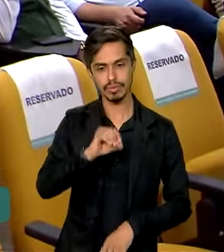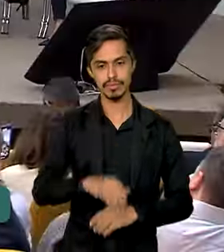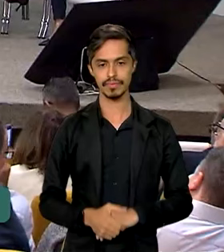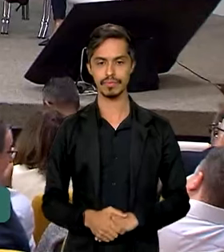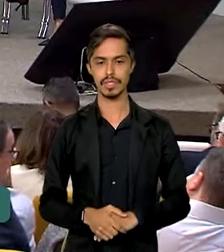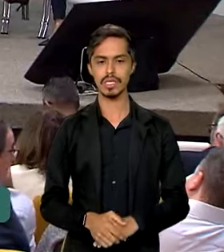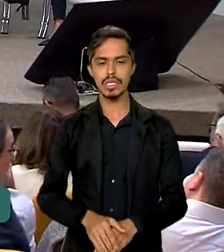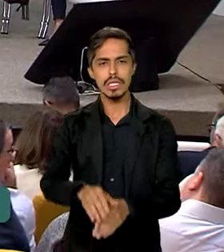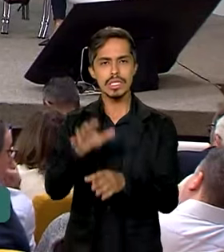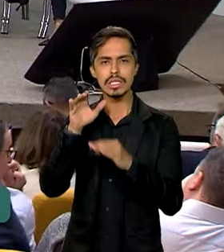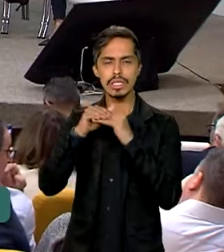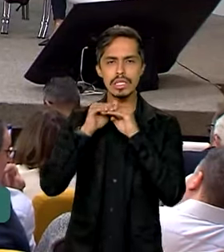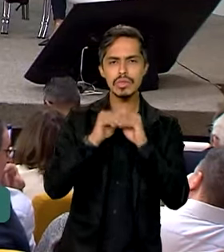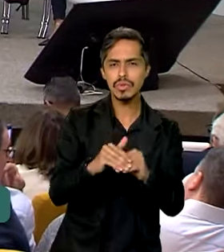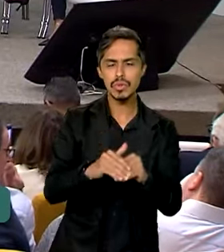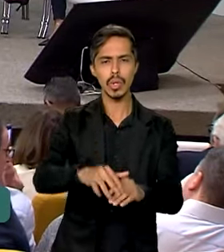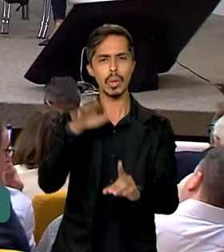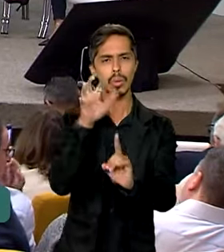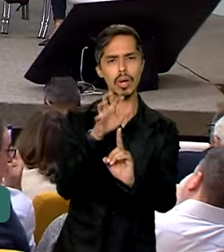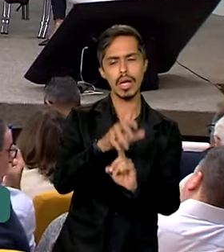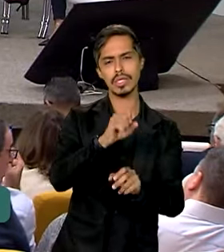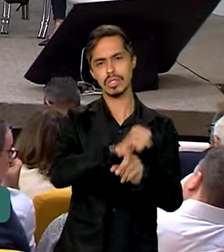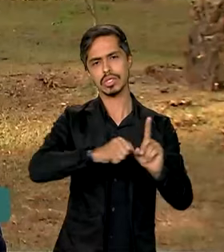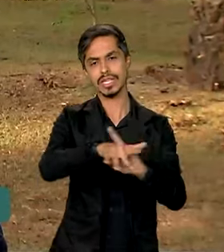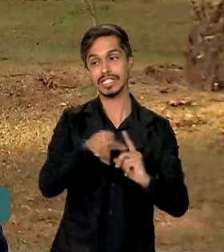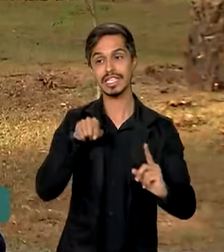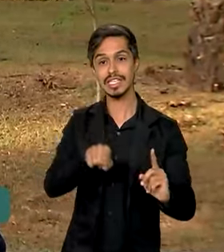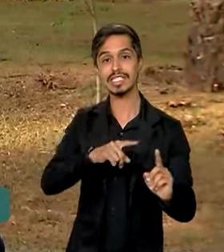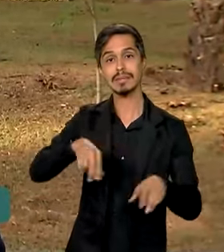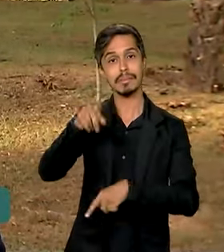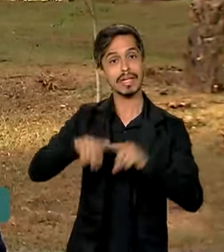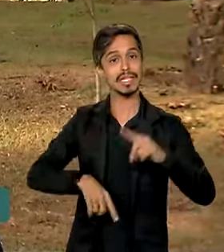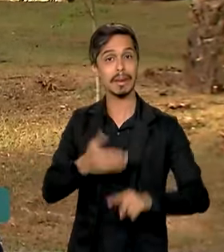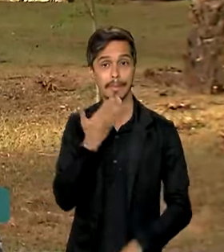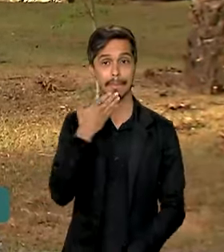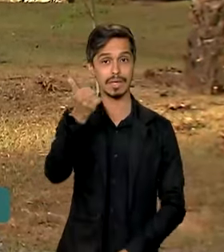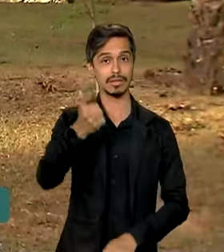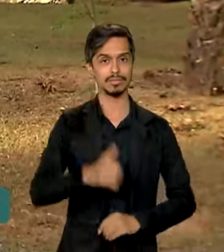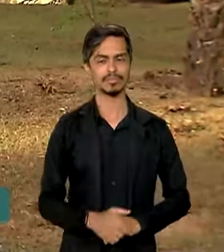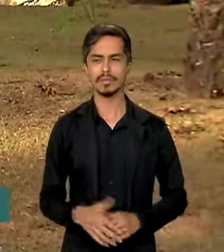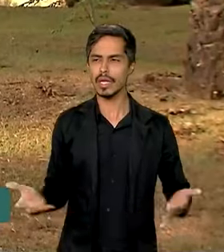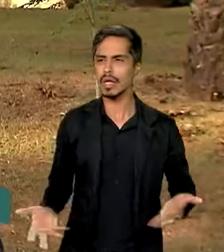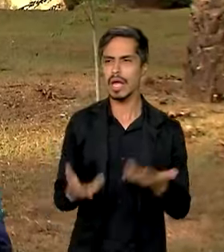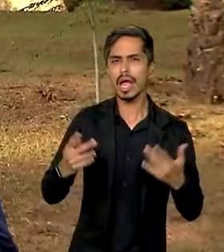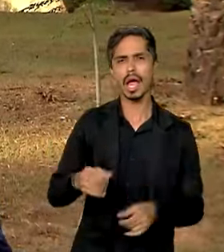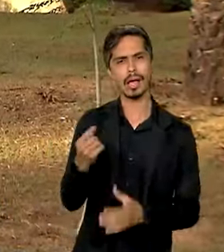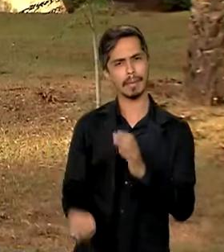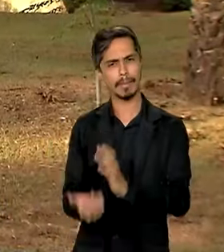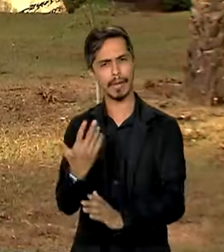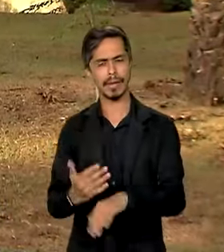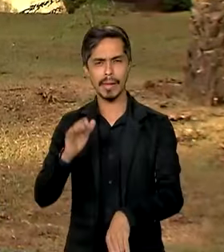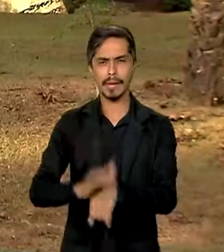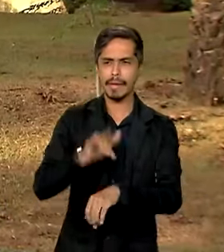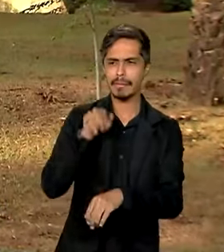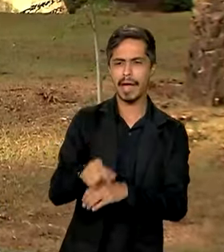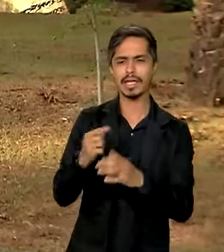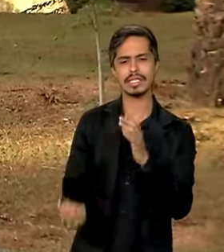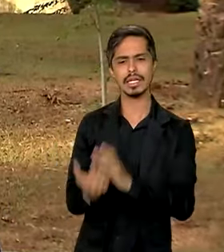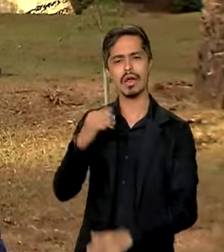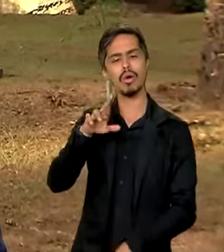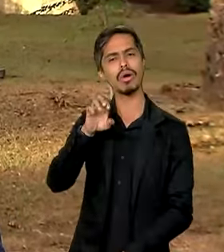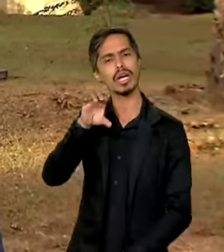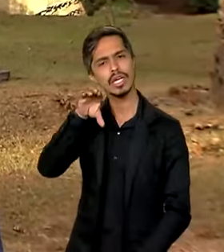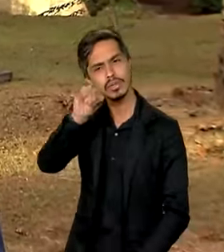a sociedade sobre as vantagens desses produtos. Estimular cada vez mais produtores a entrarem no mercado de